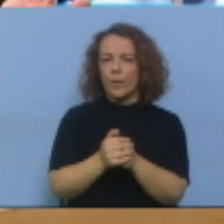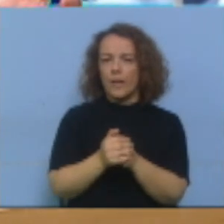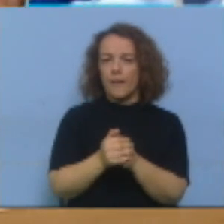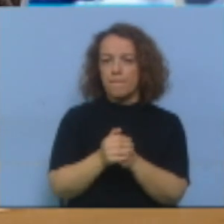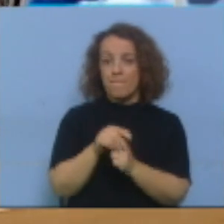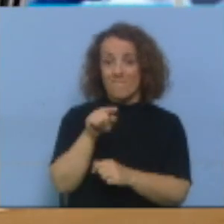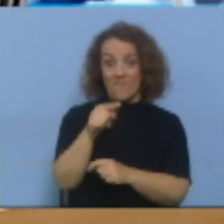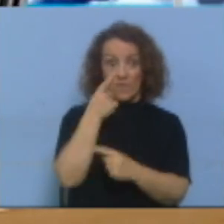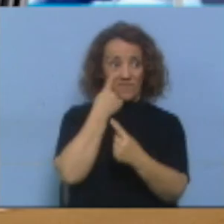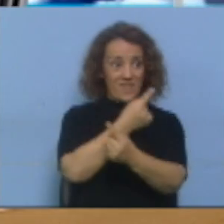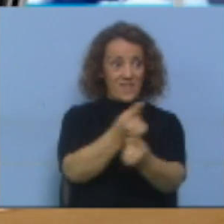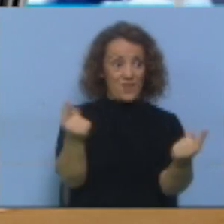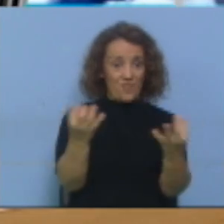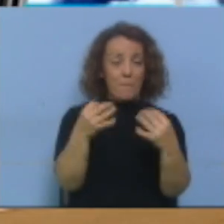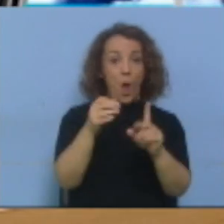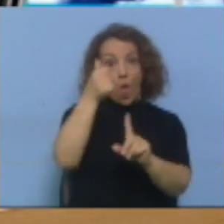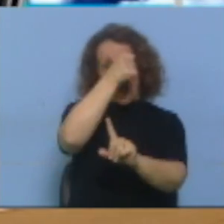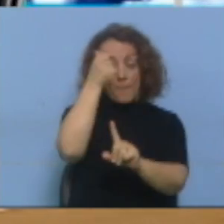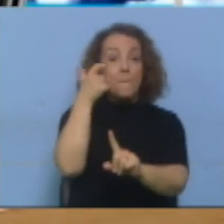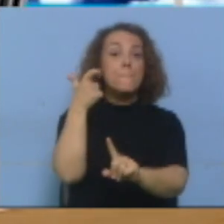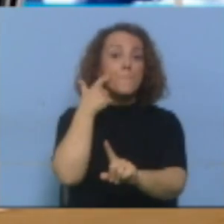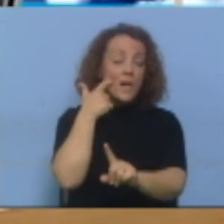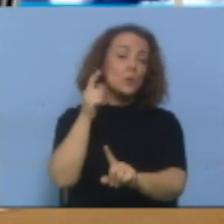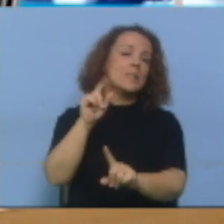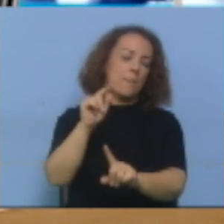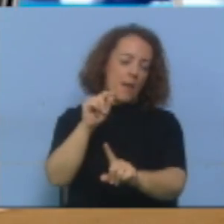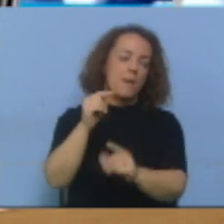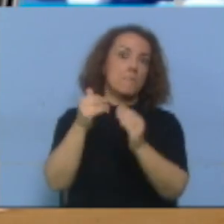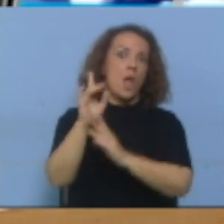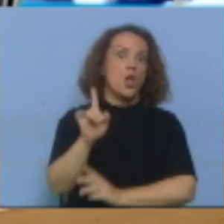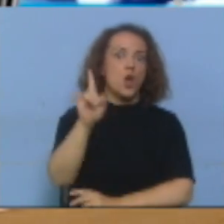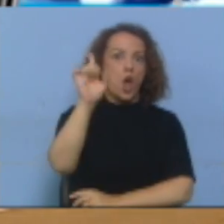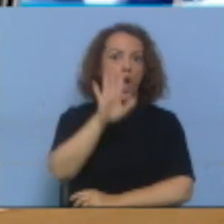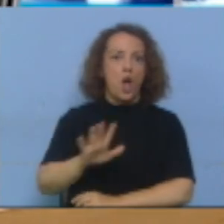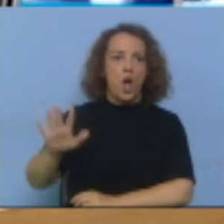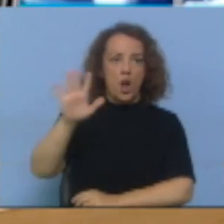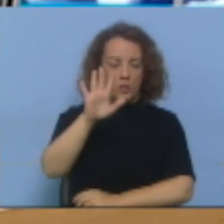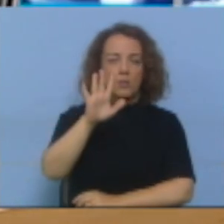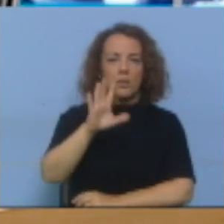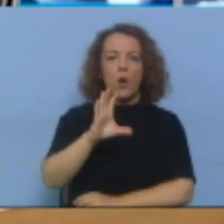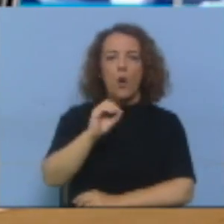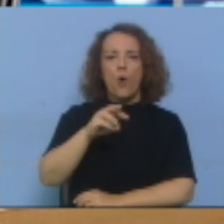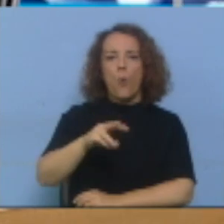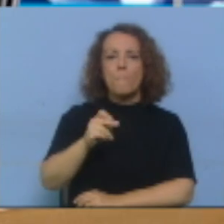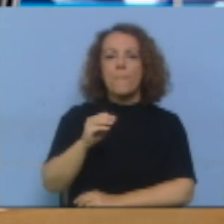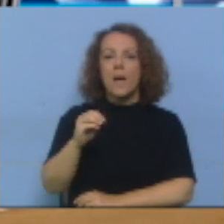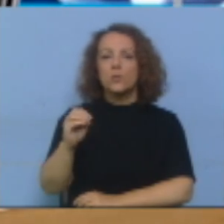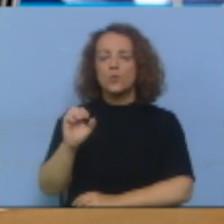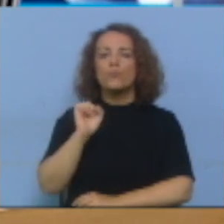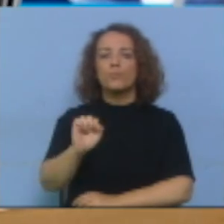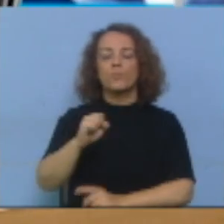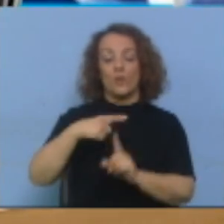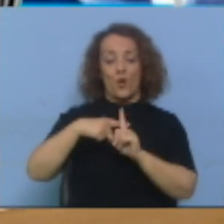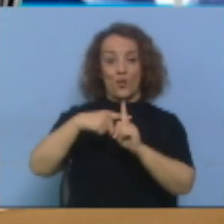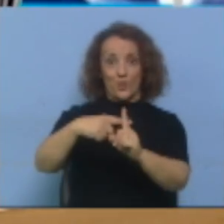estes elementos, mas logo no domingo de Páscoa também, principalmente para o norte do nosso país, o compasso. Que é a saída da cruz, a cruz